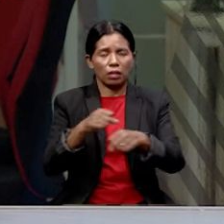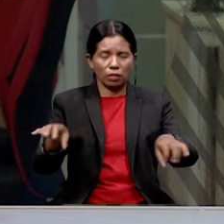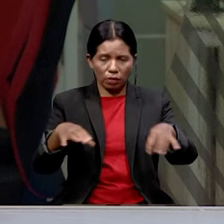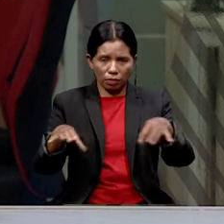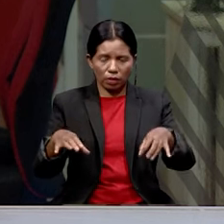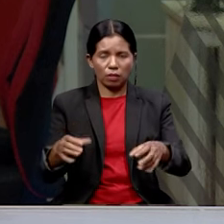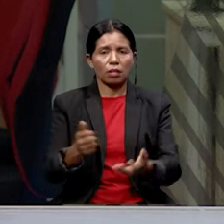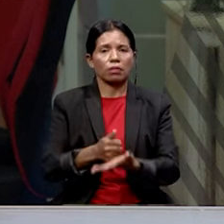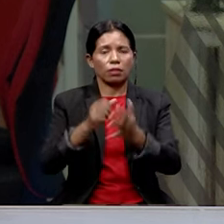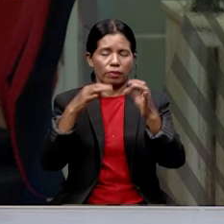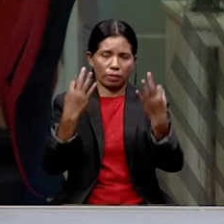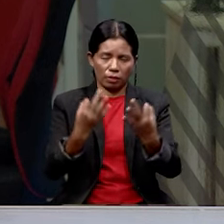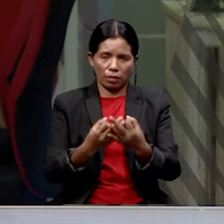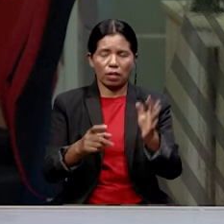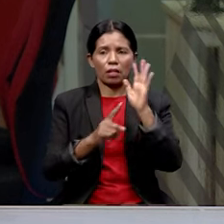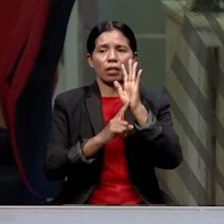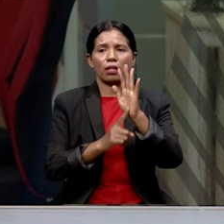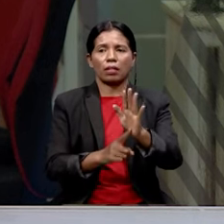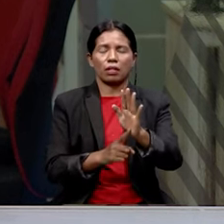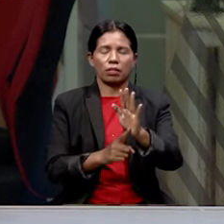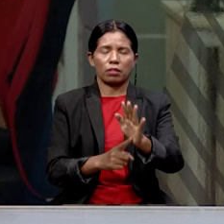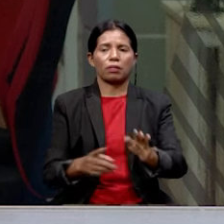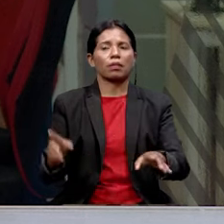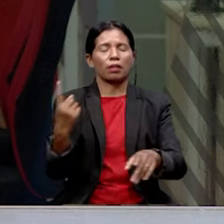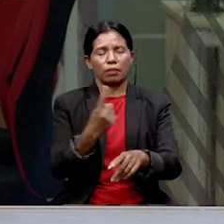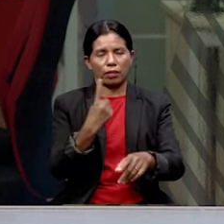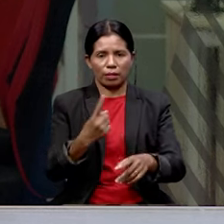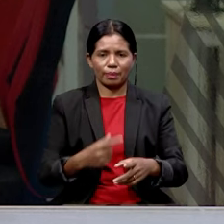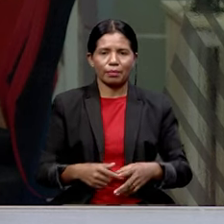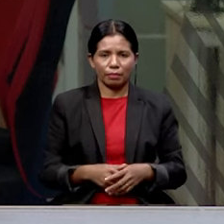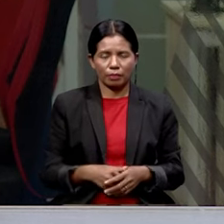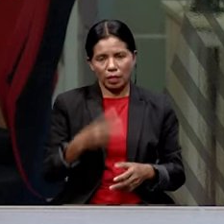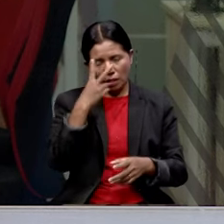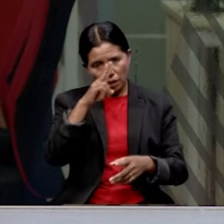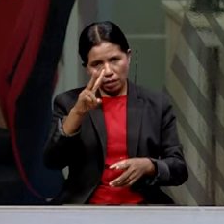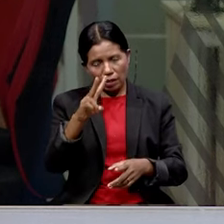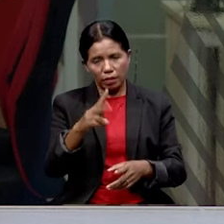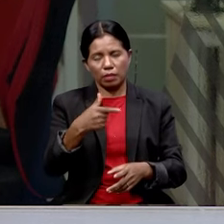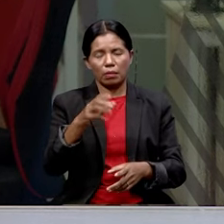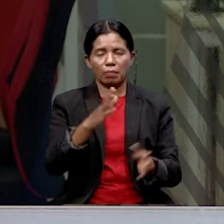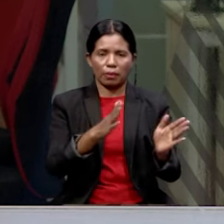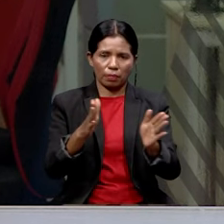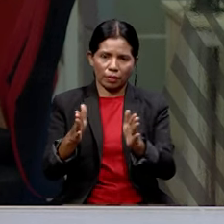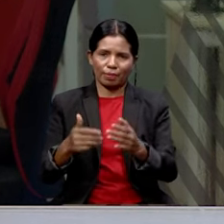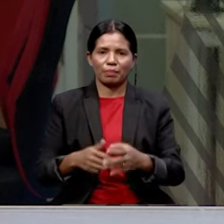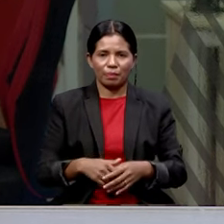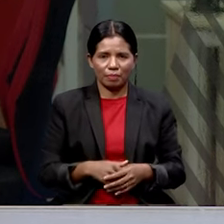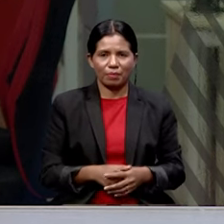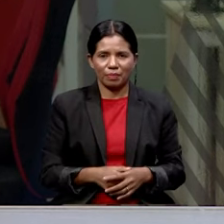servir família no idane sai ona hanesa tomang ida. Terima acompanha reportagem ne be xiemeni prepara ona.